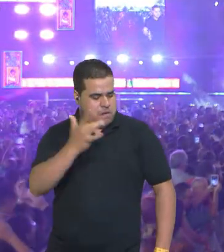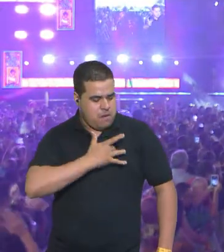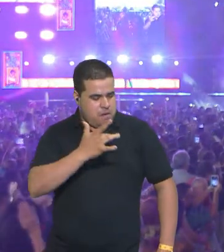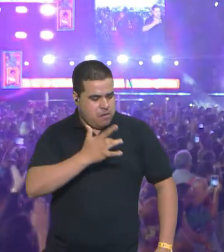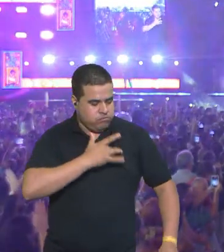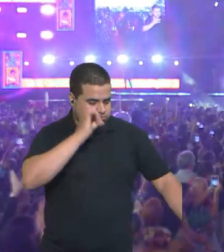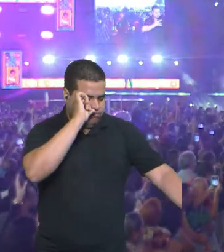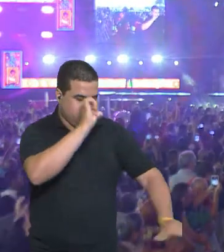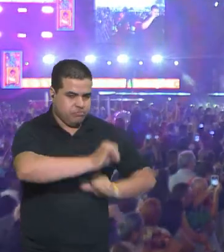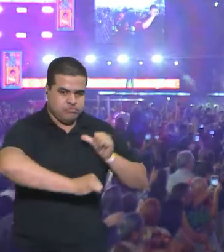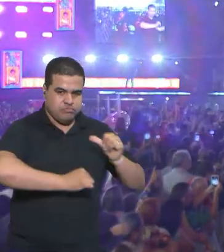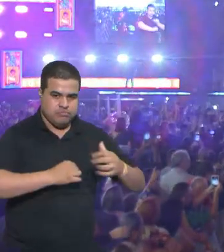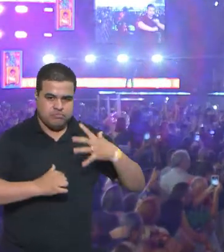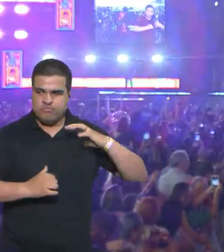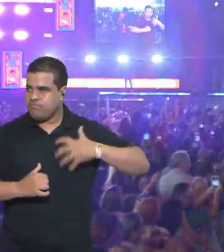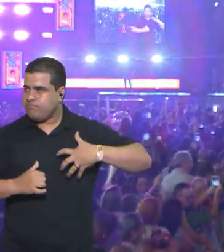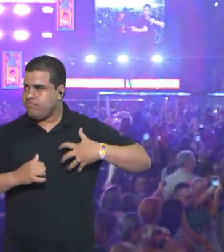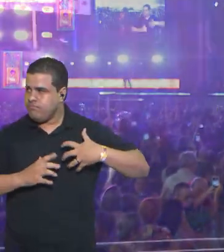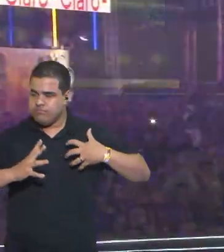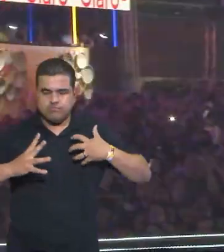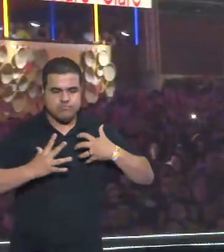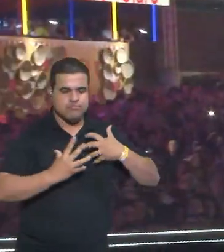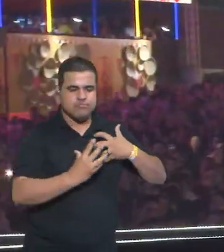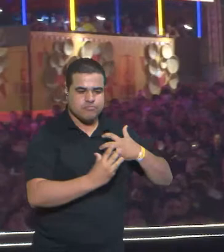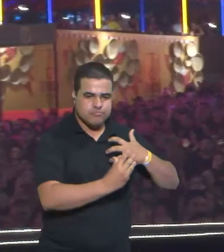Remove a Minha Terra